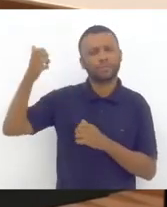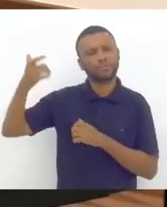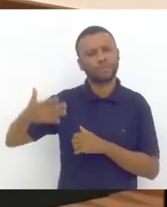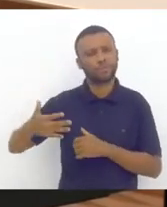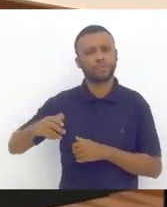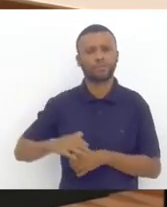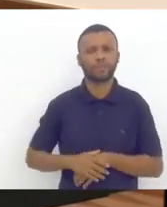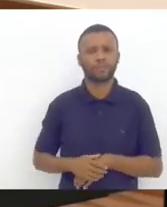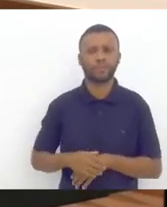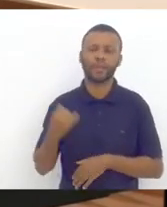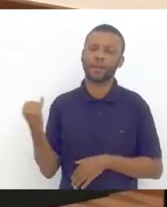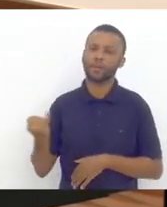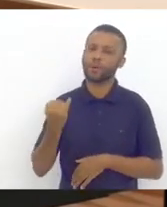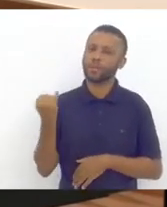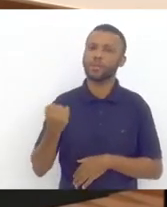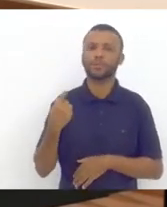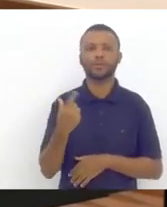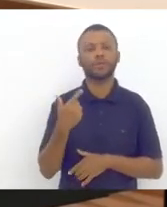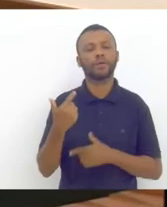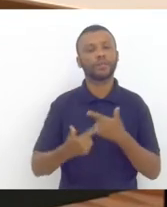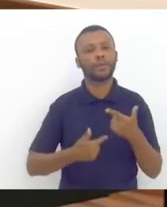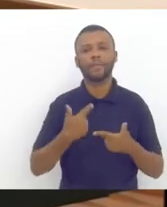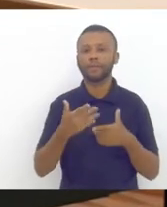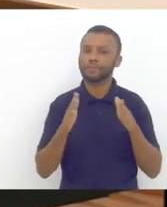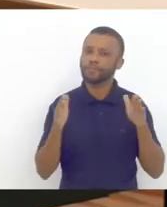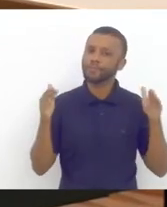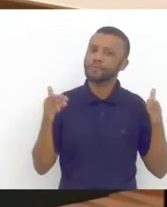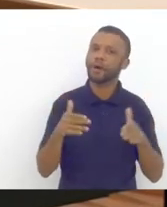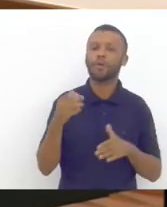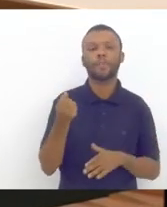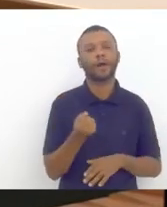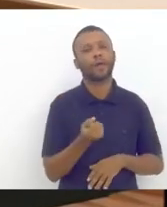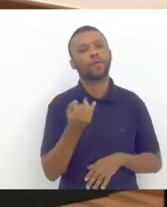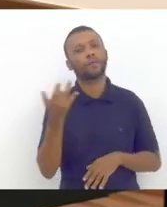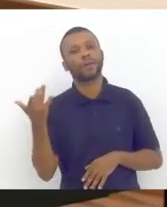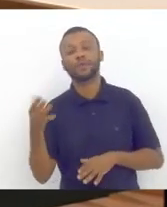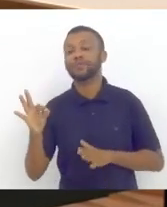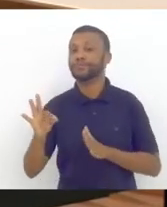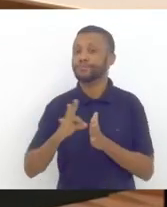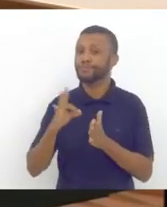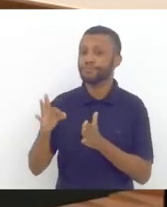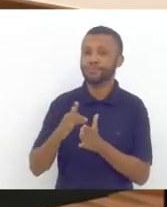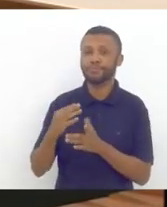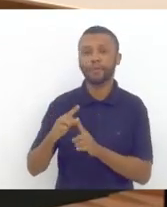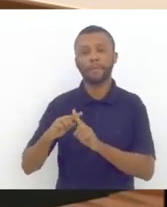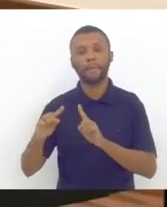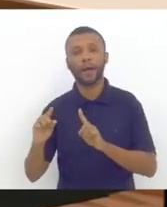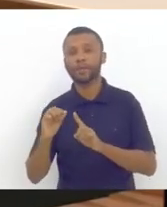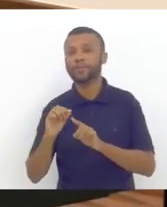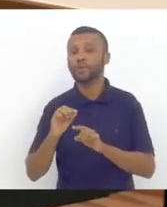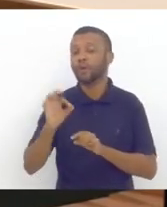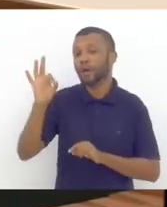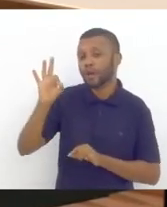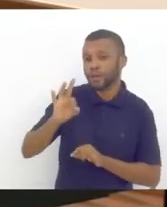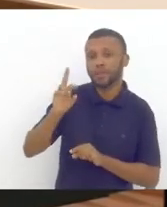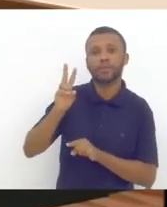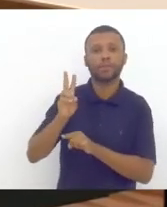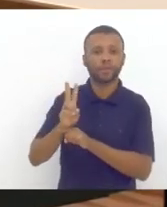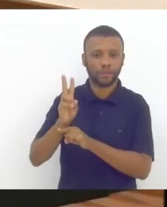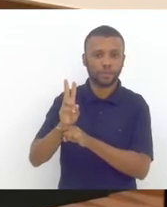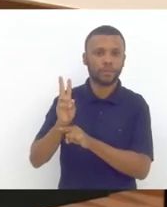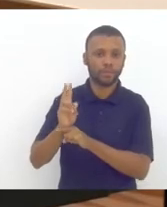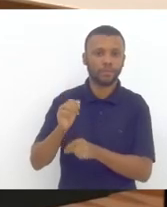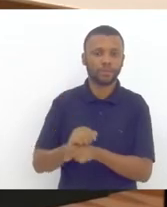importância de não trabalharmos necessariamente com números de matrículas, mas com índices de atendimento, que está no